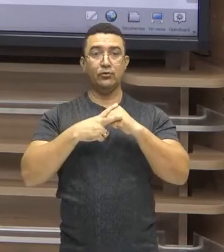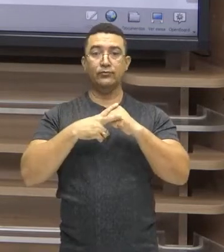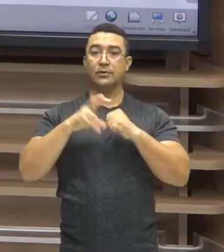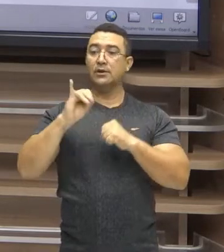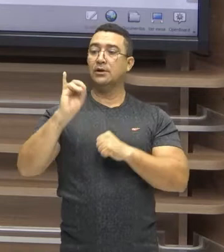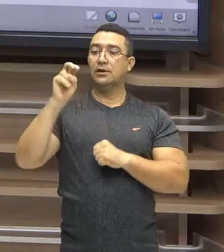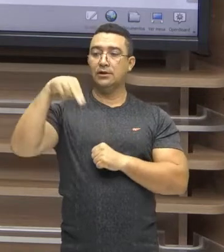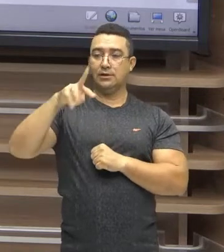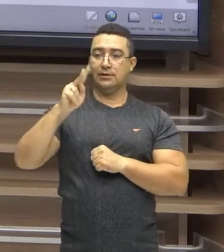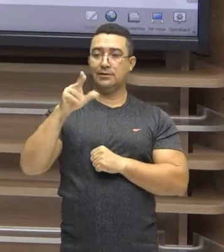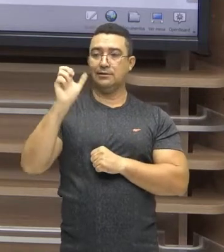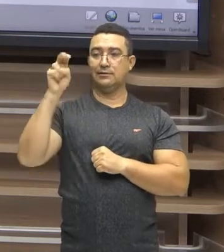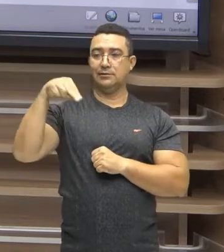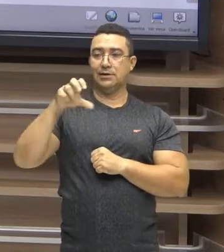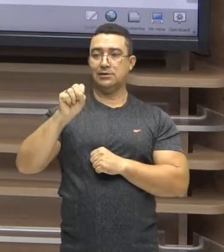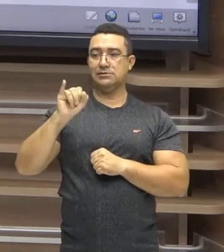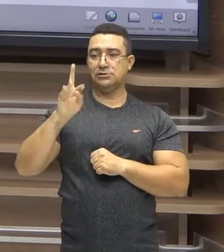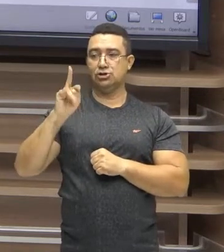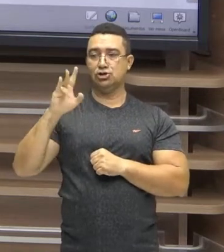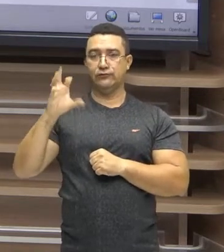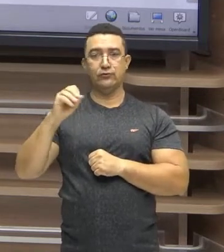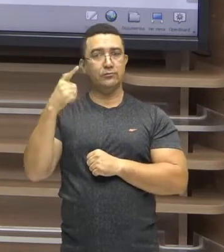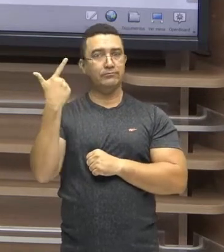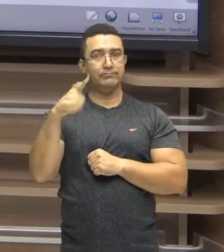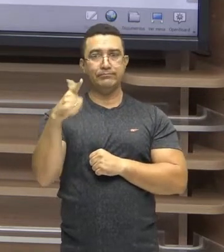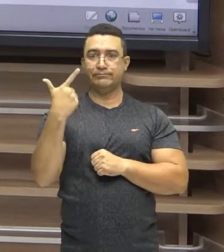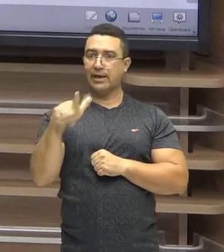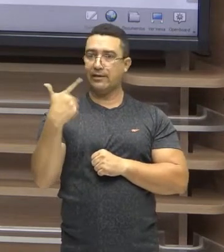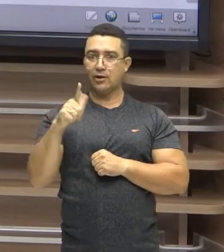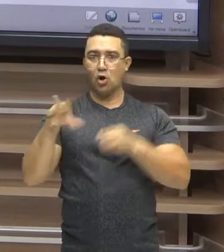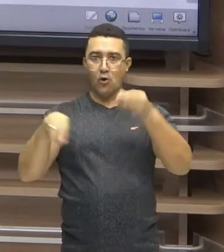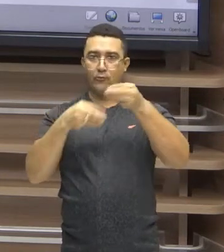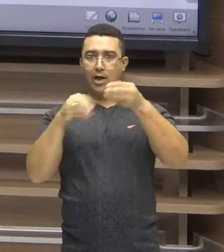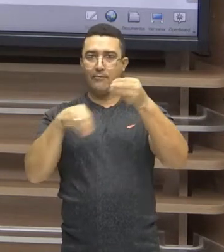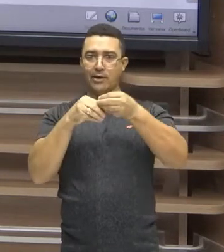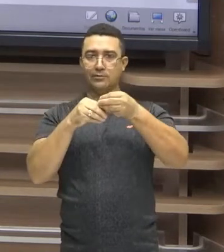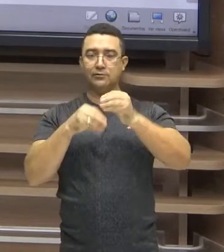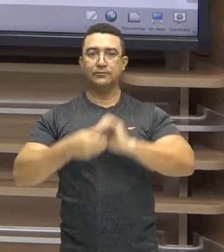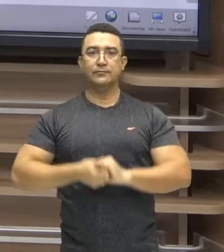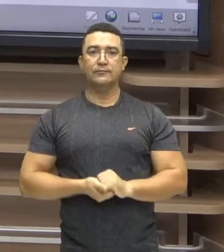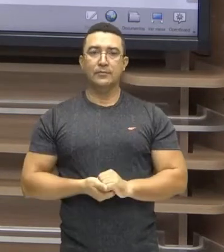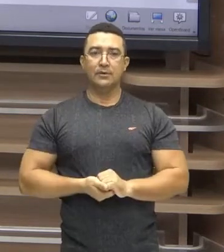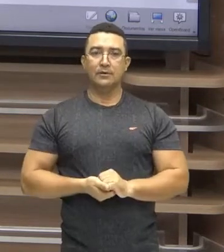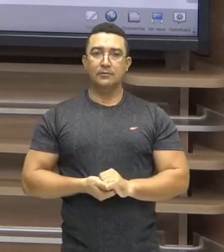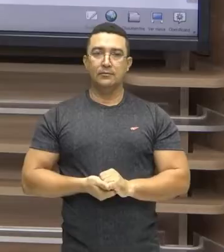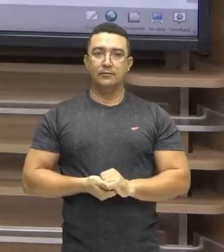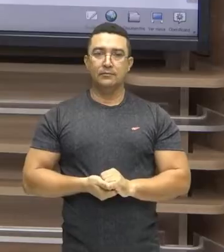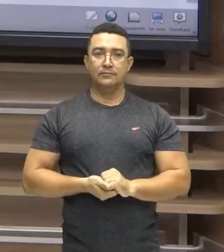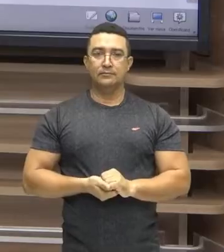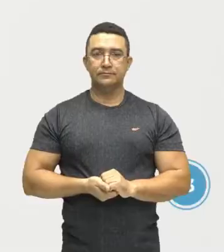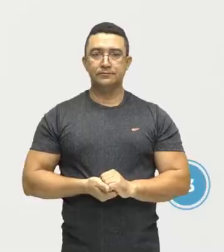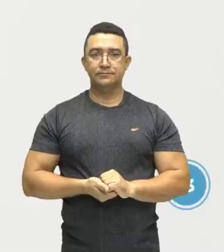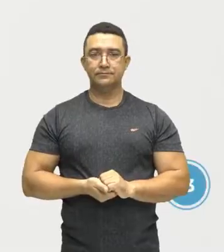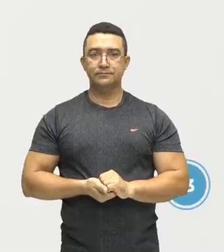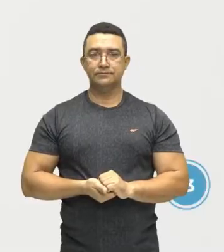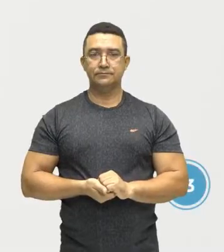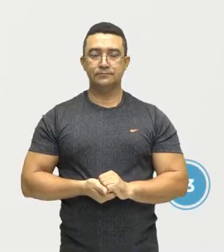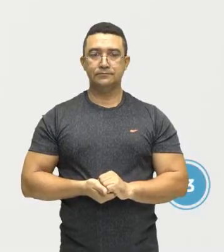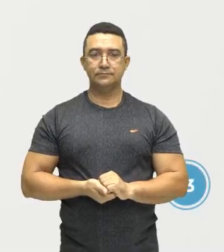Ele não precisa de complemento. Ele tem toda a informação. Ok? Então, estamos falando sobre verbo intransitivo. Vamos lá, prosseguindo